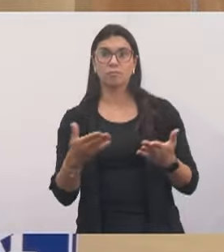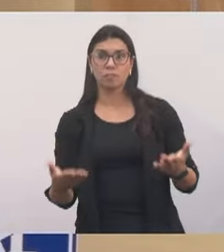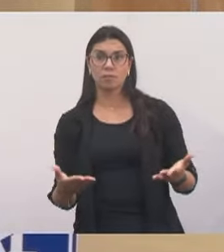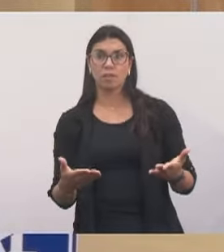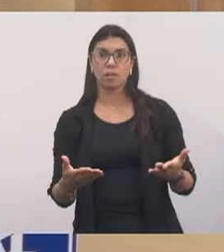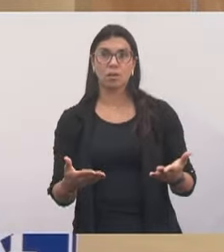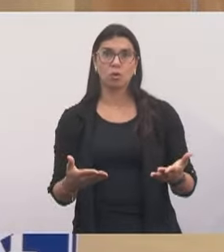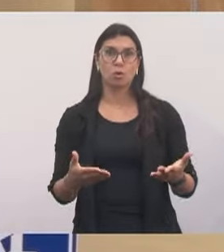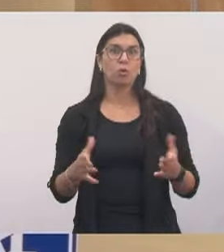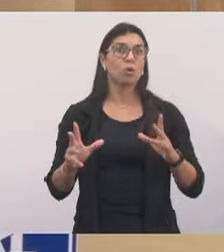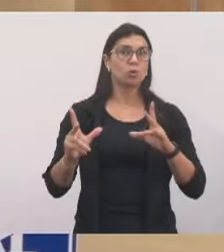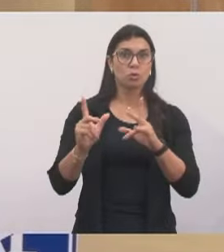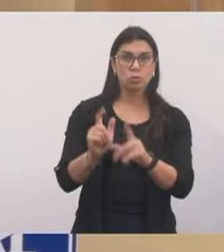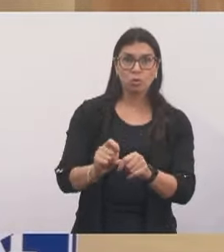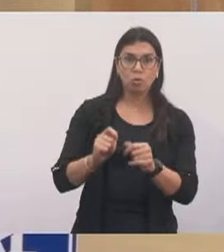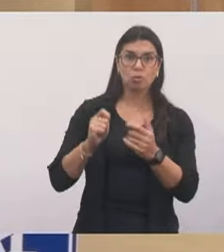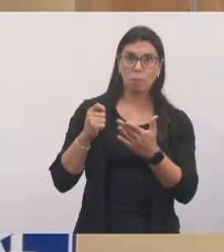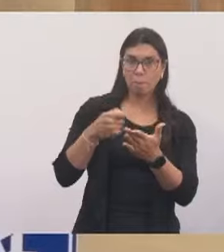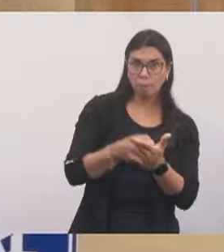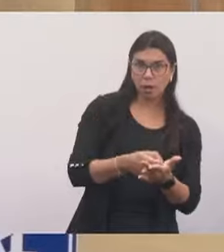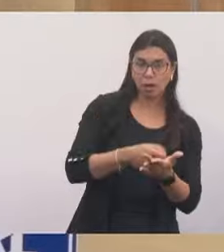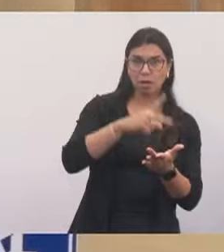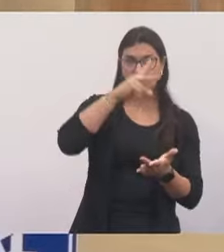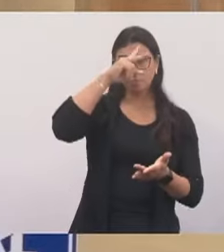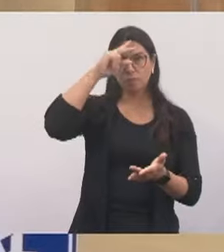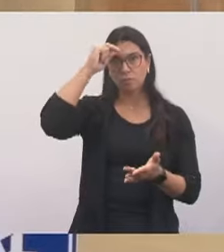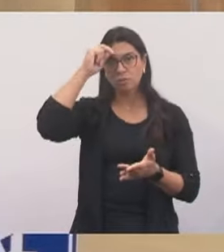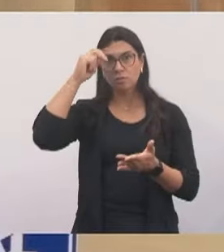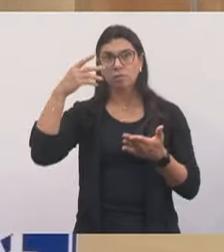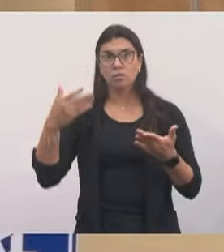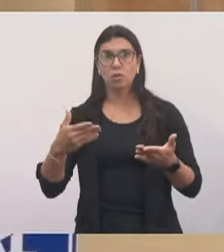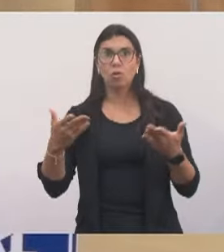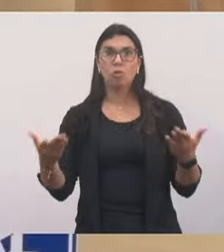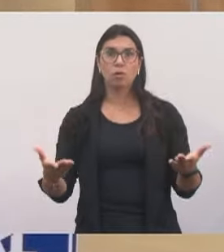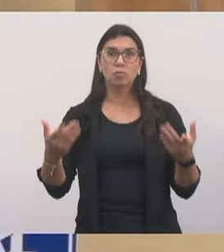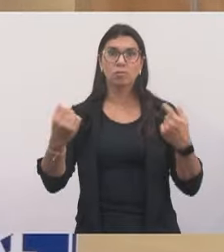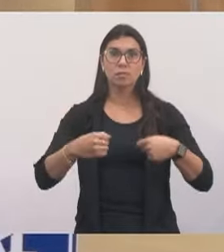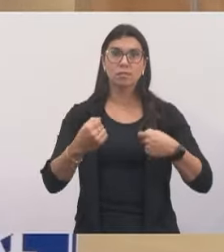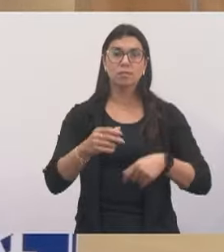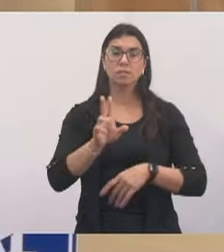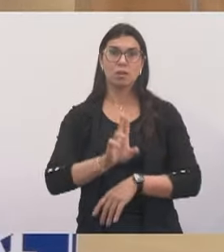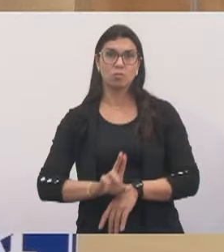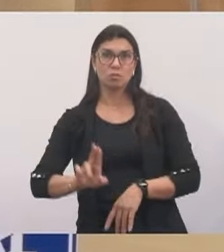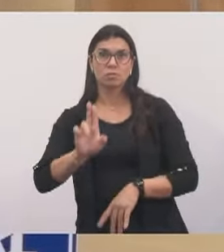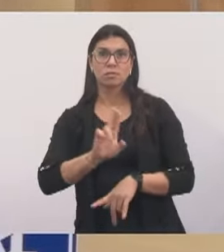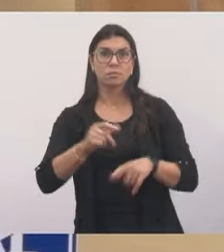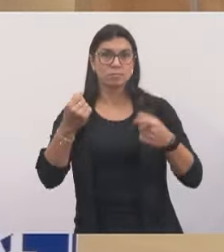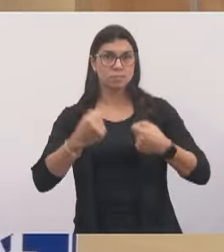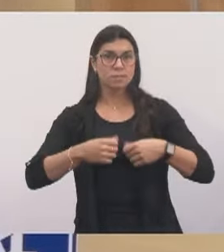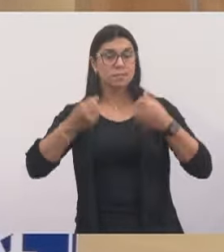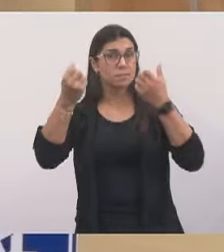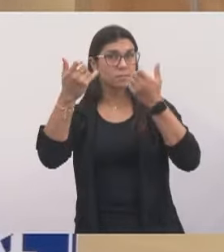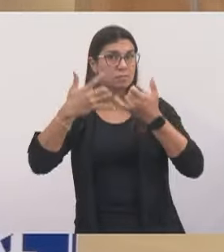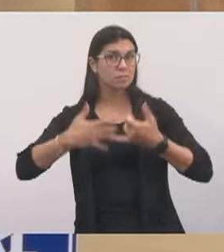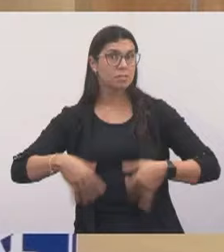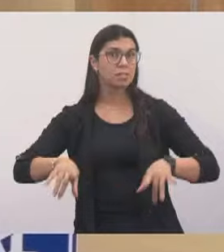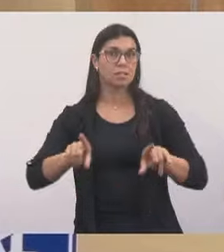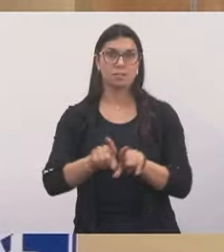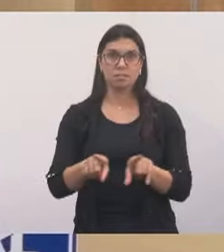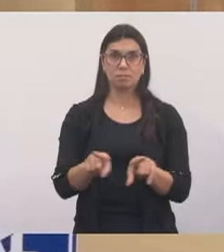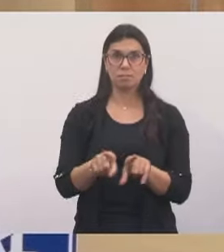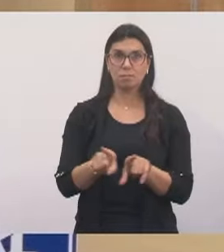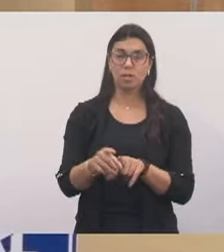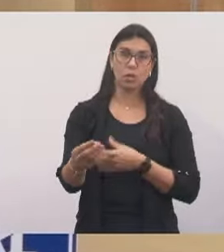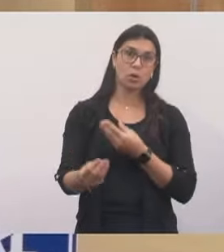mundo deposita o dinheiro na prefeitura, a hora desse dinheiro sair, tem que ter também uma explicação para